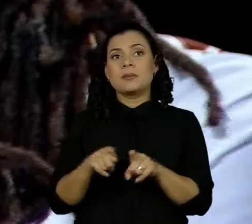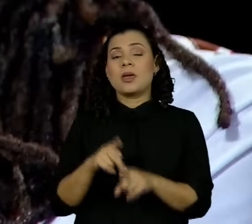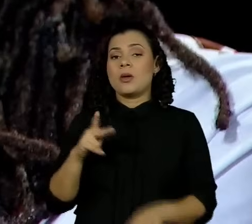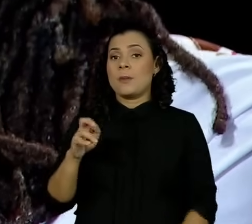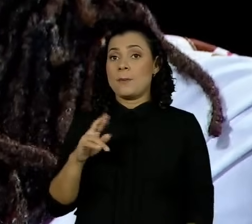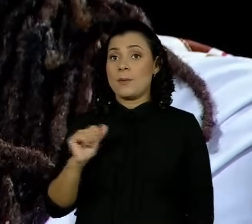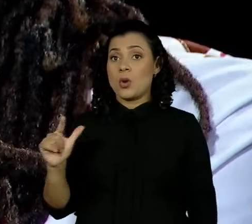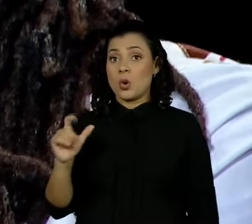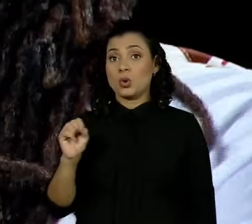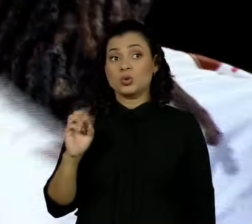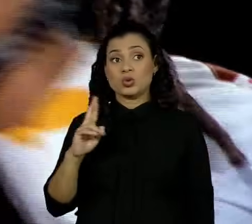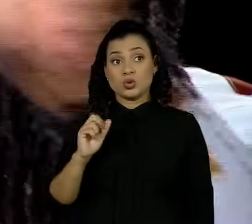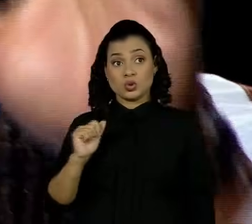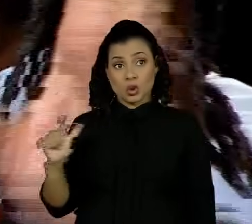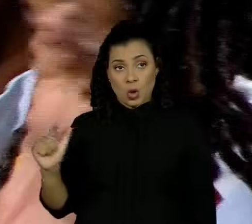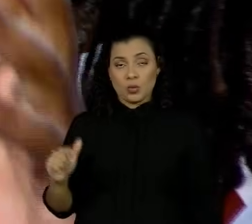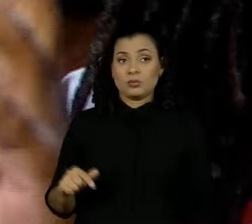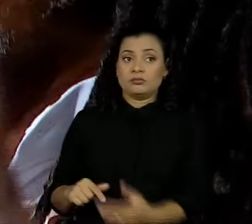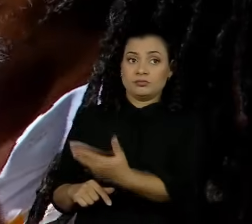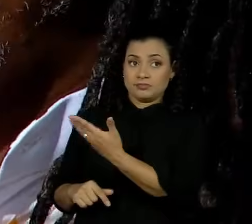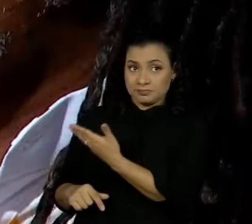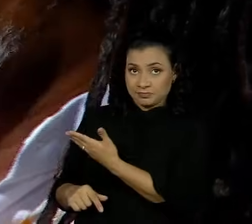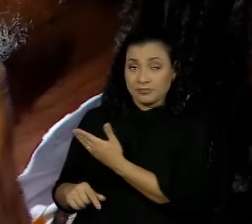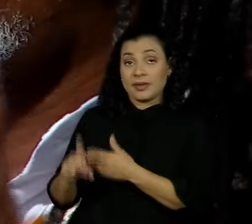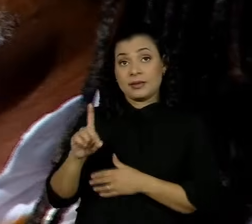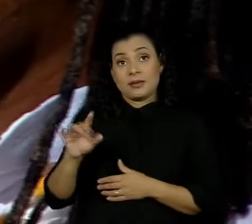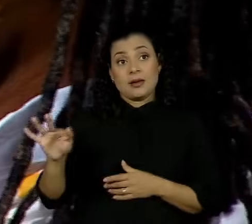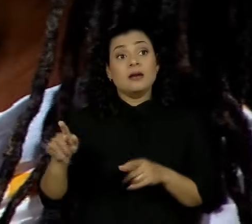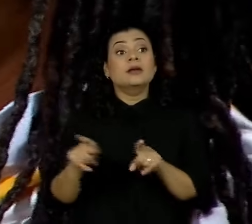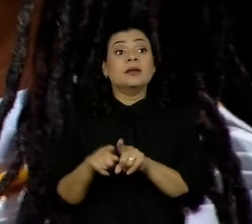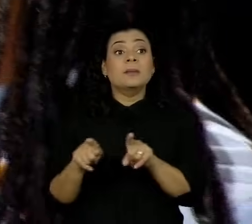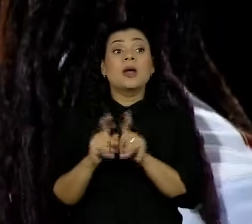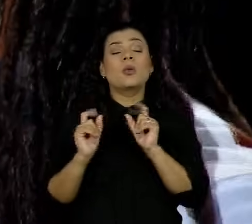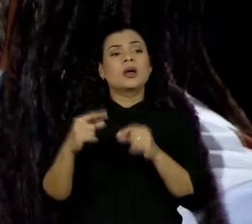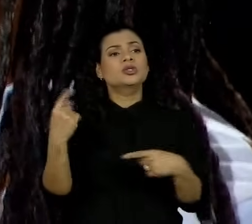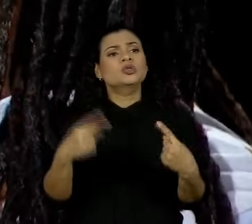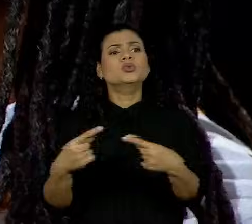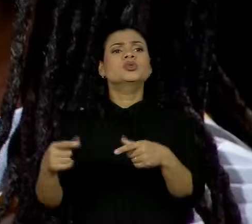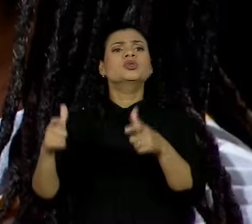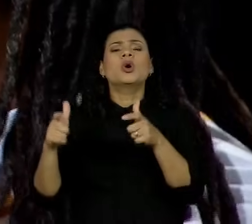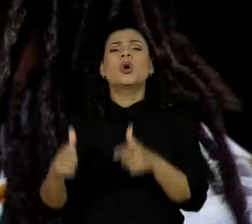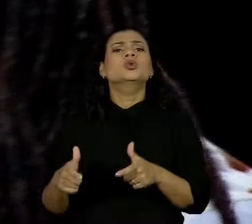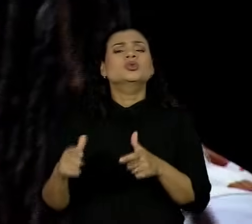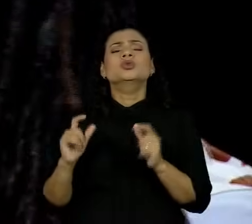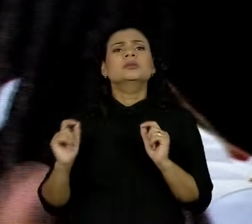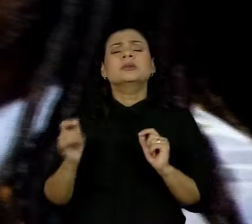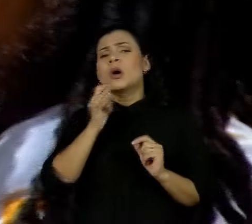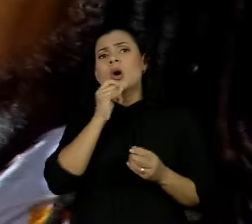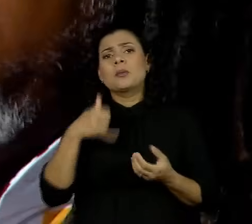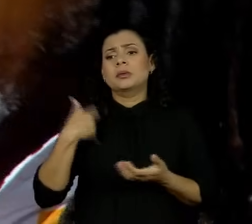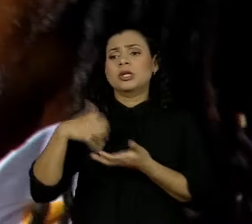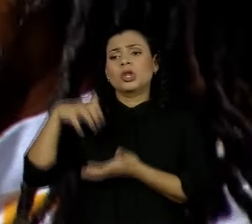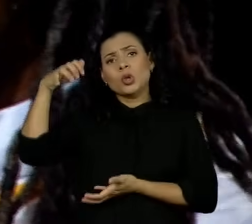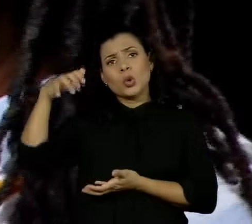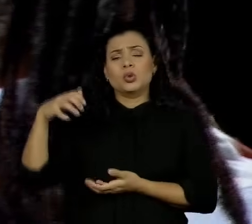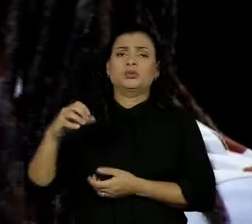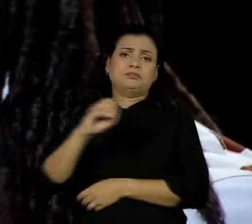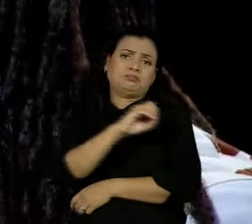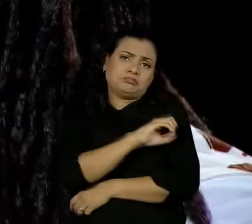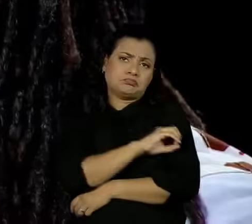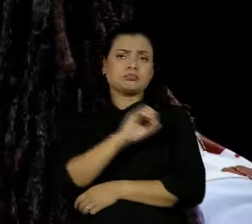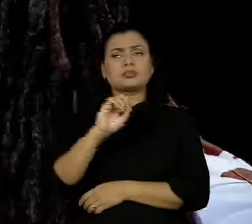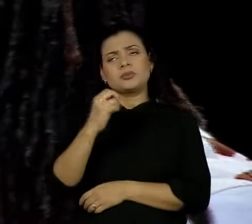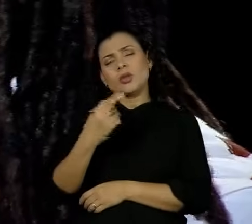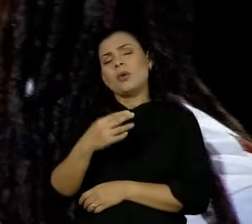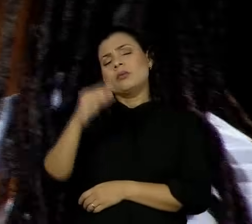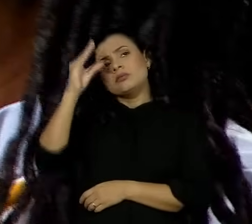Nascente. Nós estamos fazendo outros justamente para discutir com a pessoa idosa, essa que tem baixa escolaridade, como